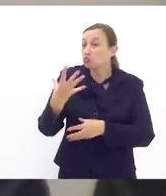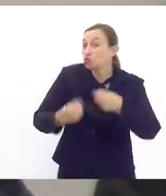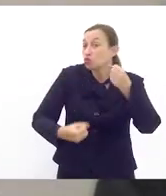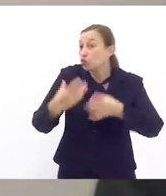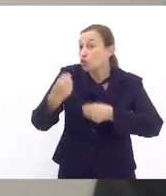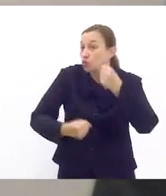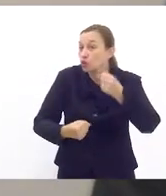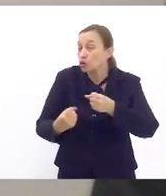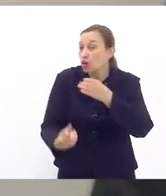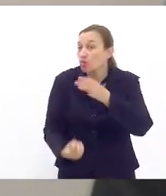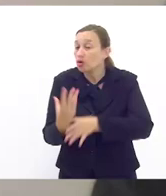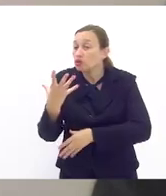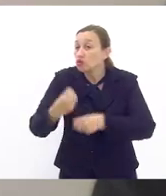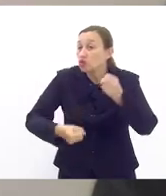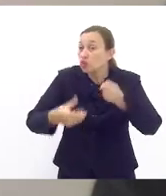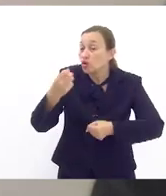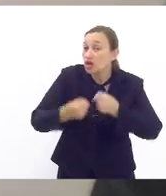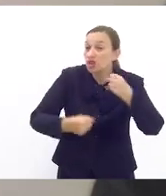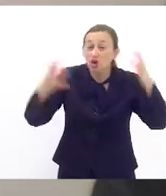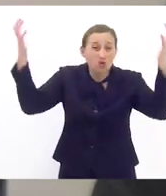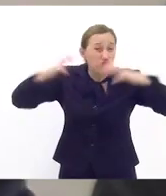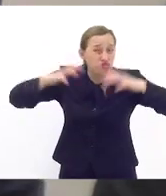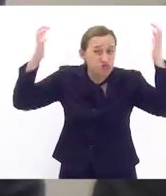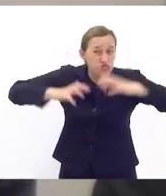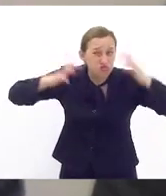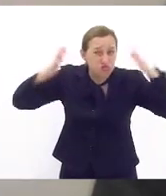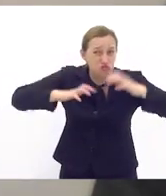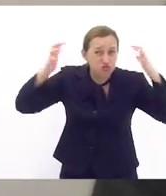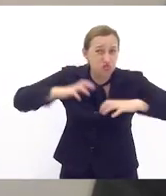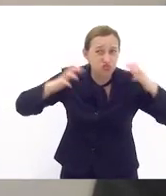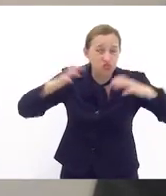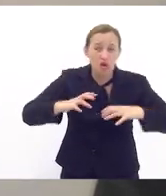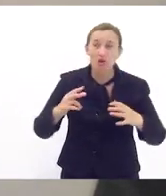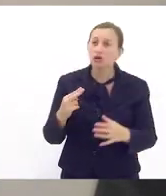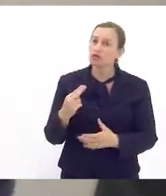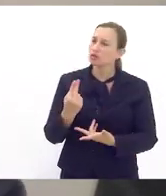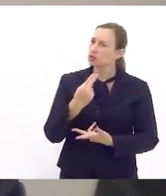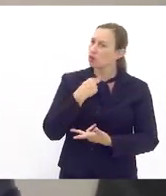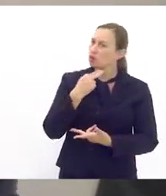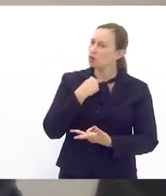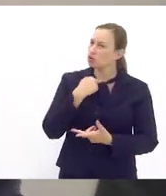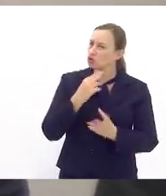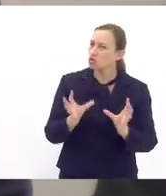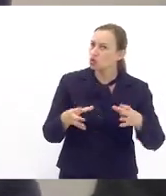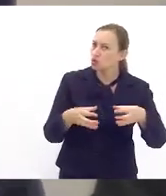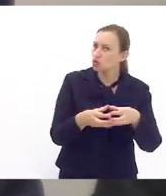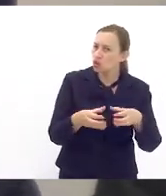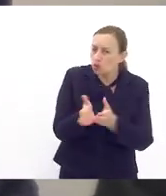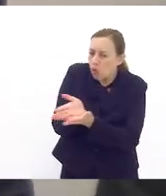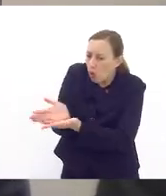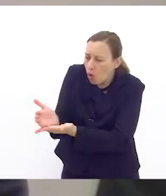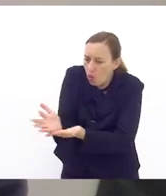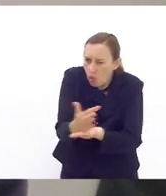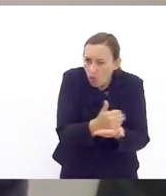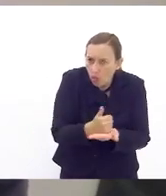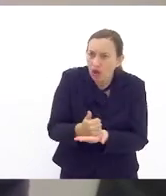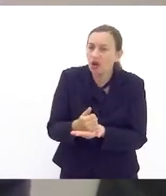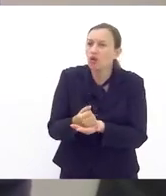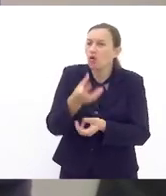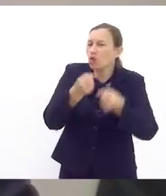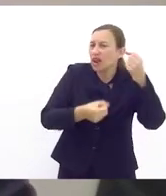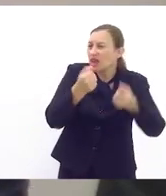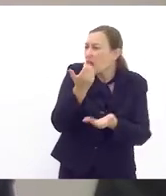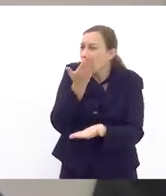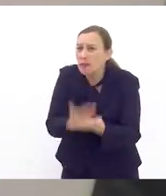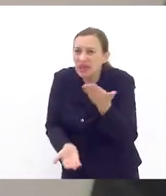produziu o seu leite como tava chovendo muito não podia cooperativa recolher o leite perder 10 mil litros de leite